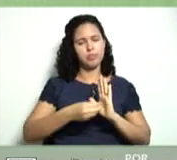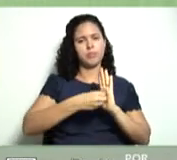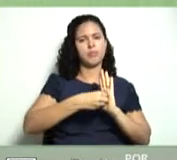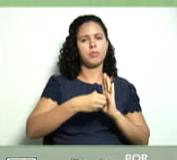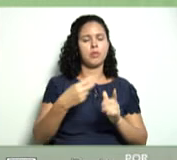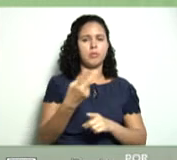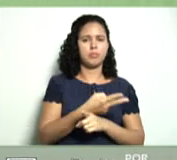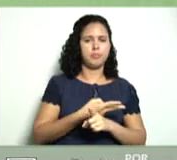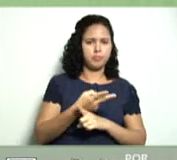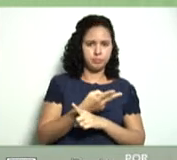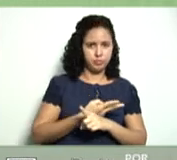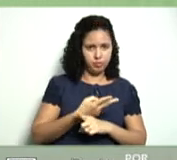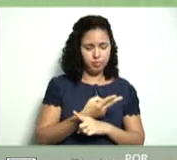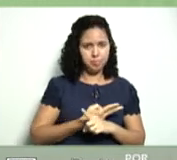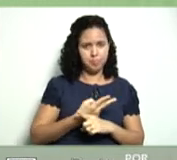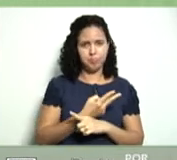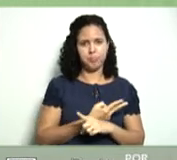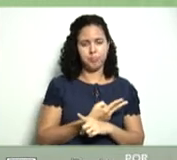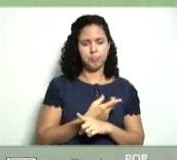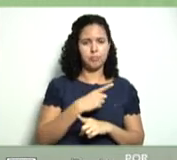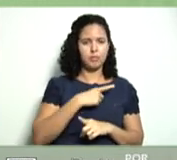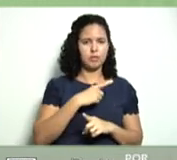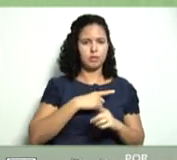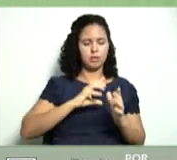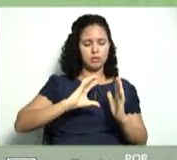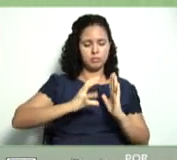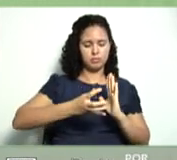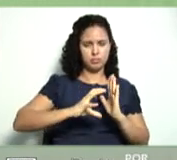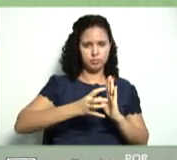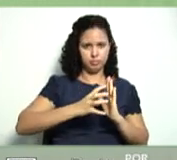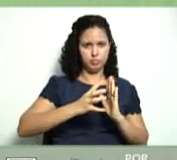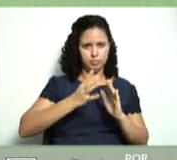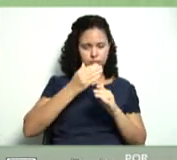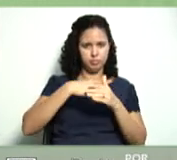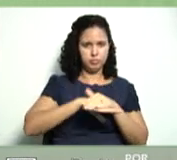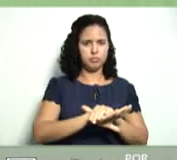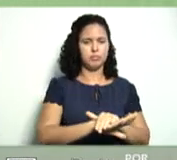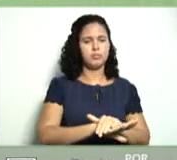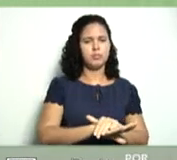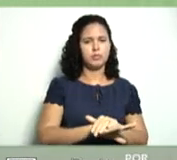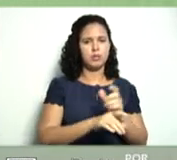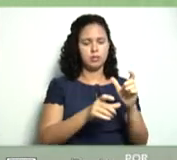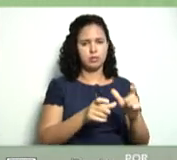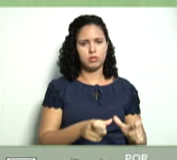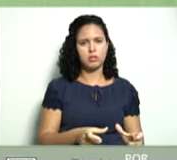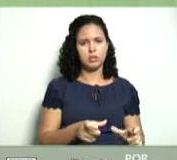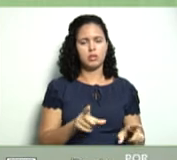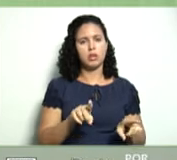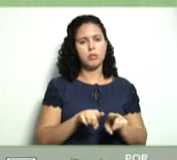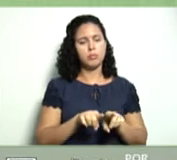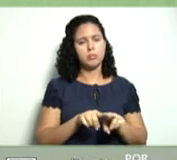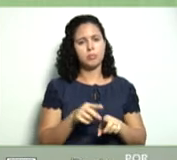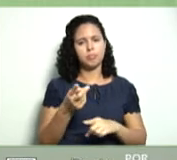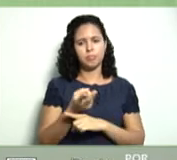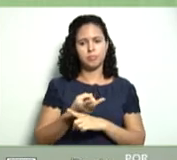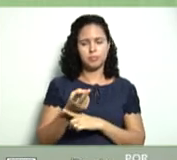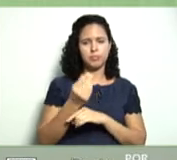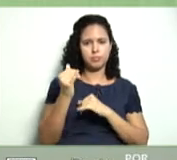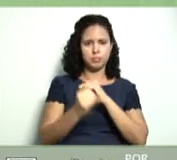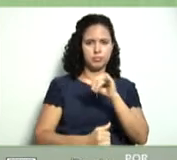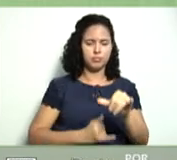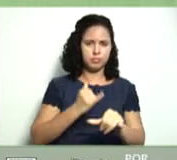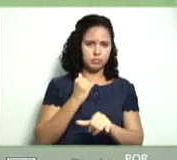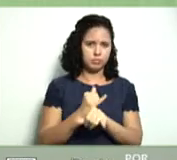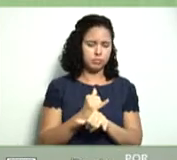buscar elas que além de ter esse banco de jardim gravadas que é local você pode também buscar na internet enfim são